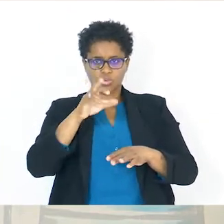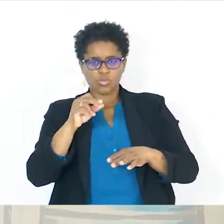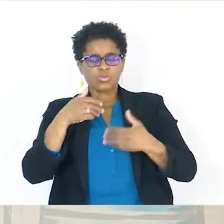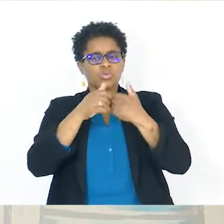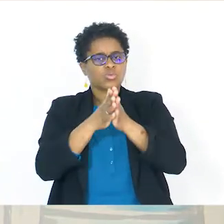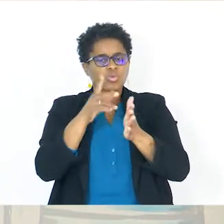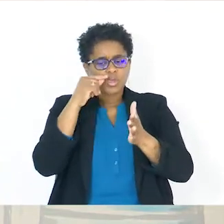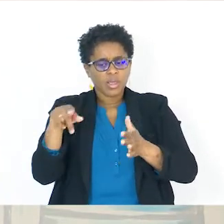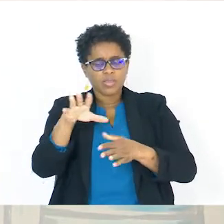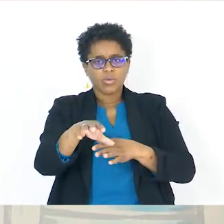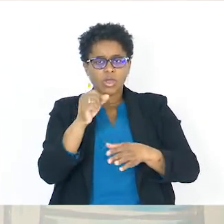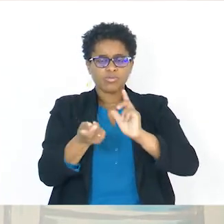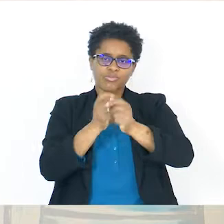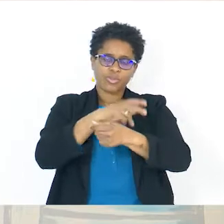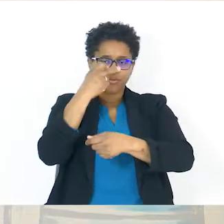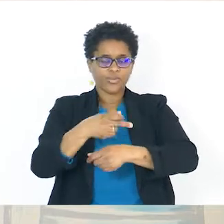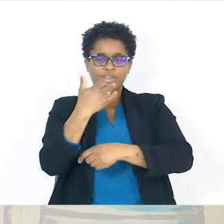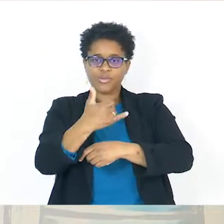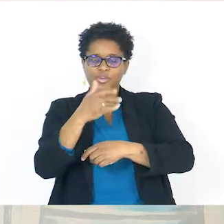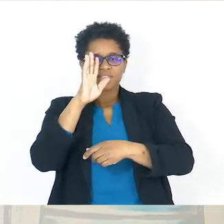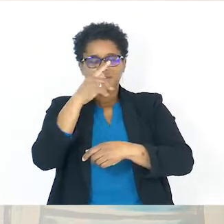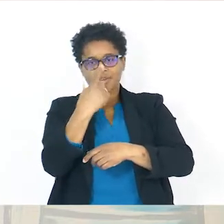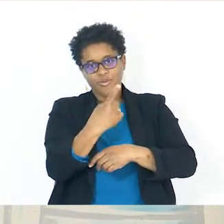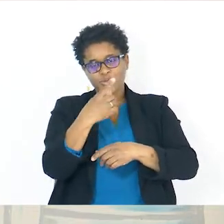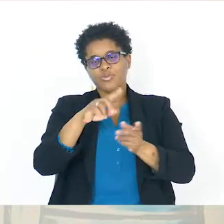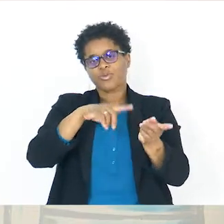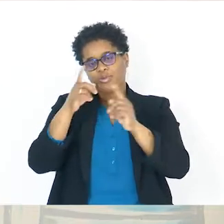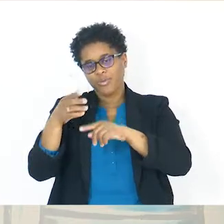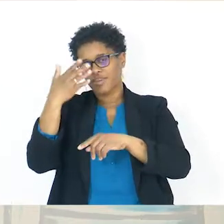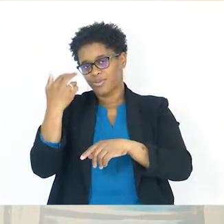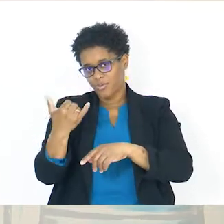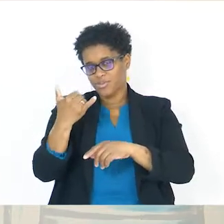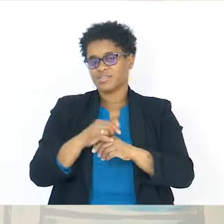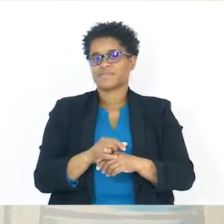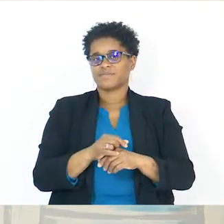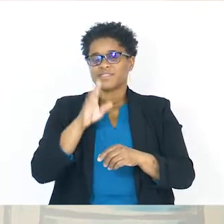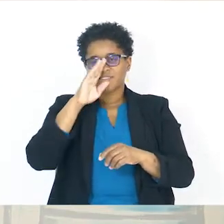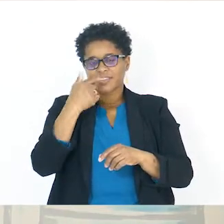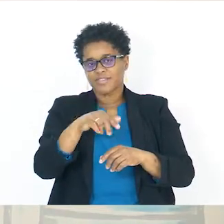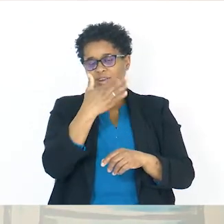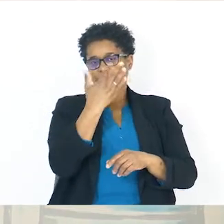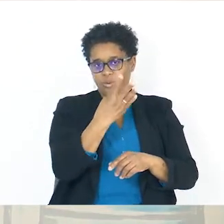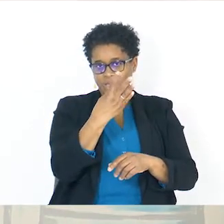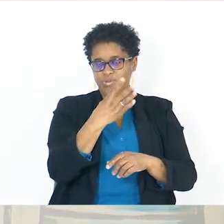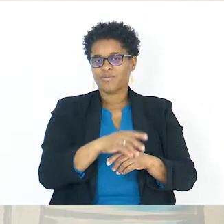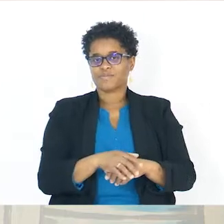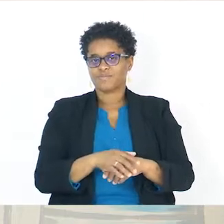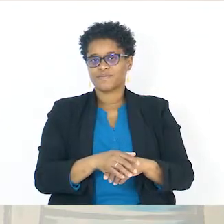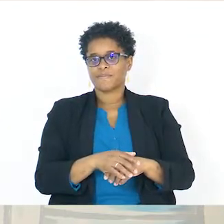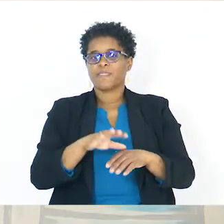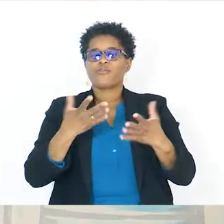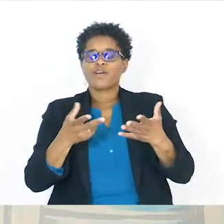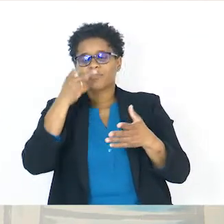ele tocava, transformava-se em 2. Se tinha 1, passava a ter 2. Então, se tivesse 4